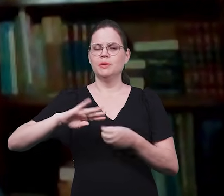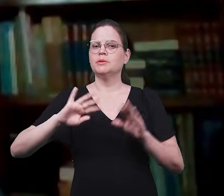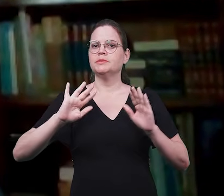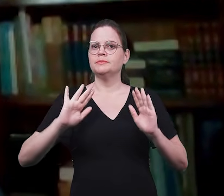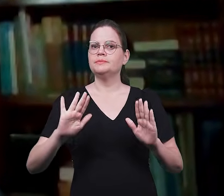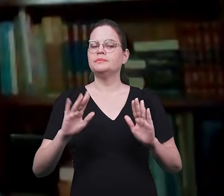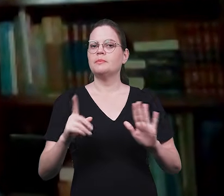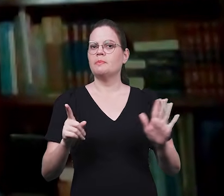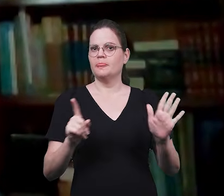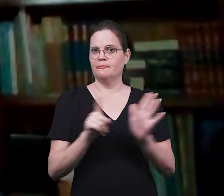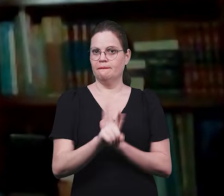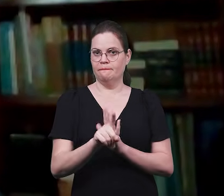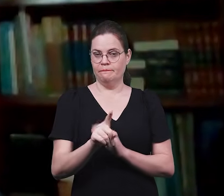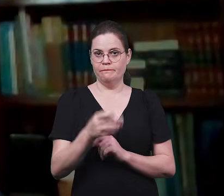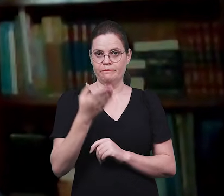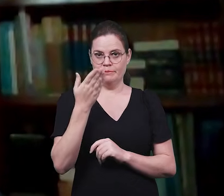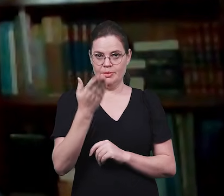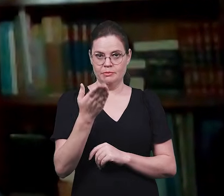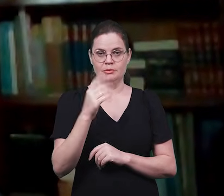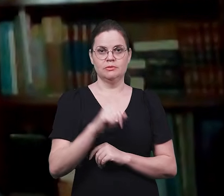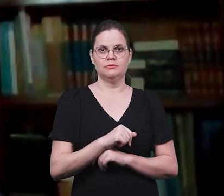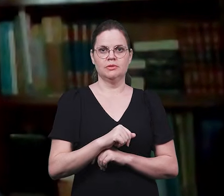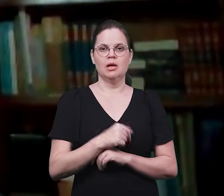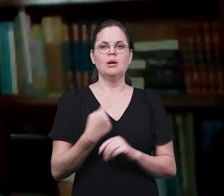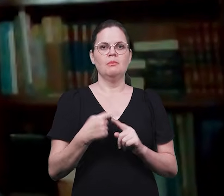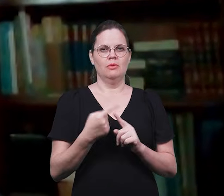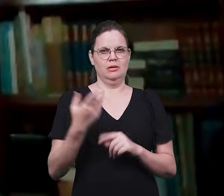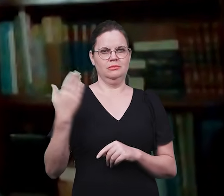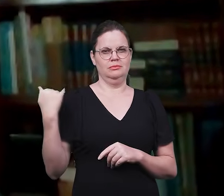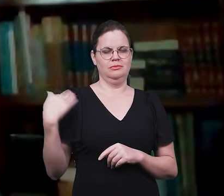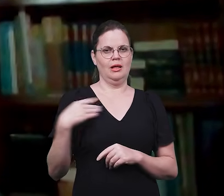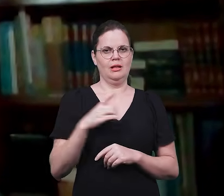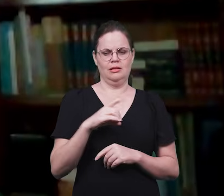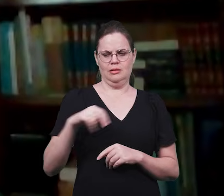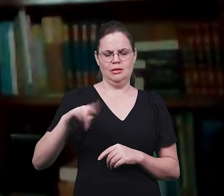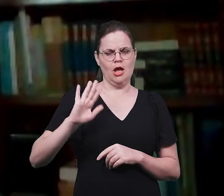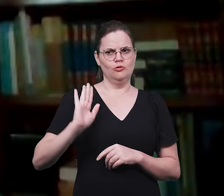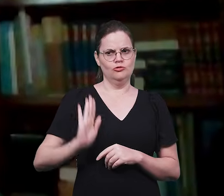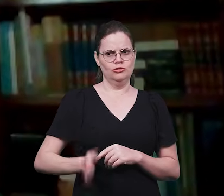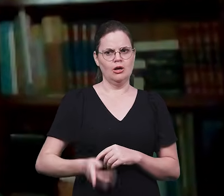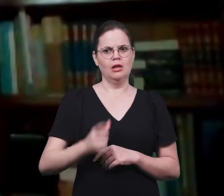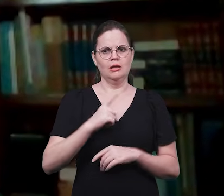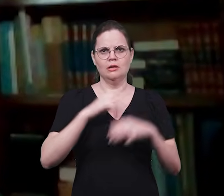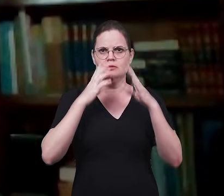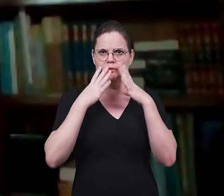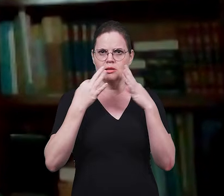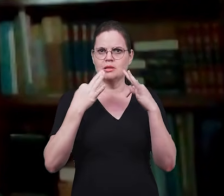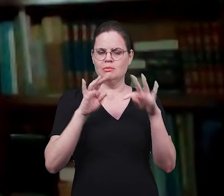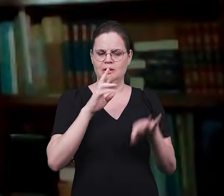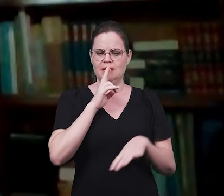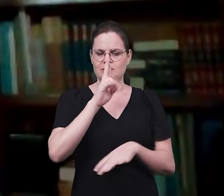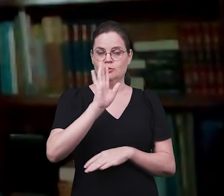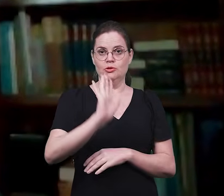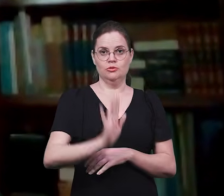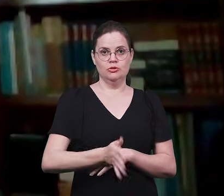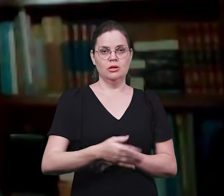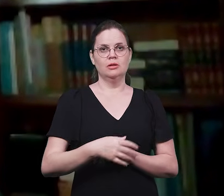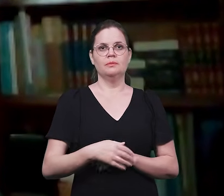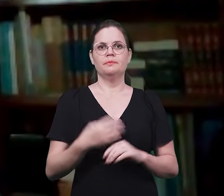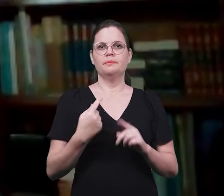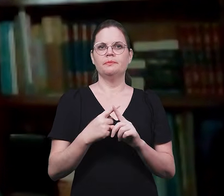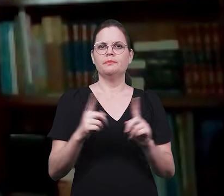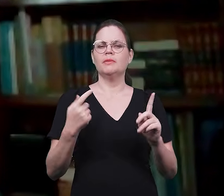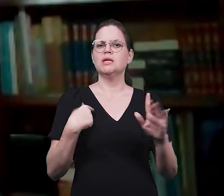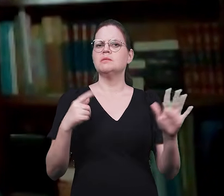faz, e essa pergunta foi respondida por Daniel, no sentido da sua vida, do seu testemunho e